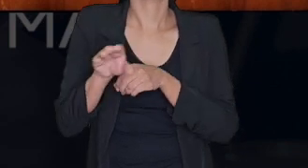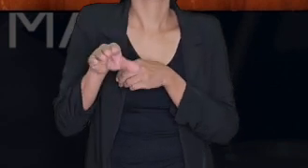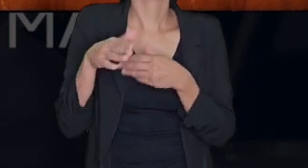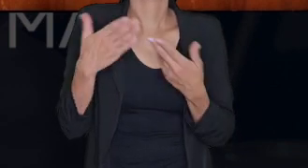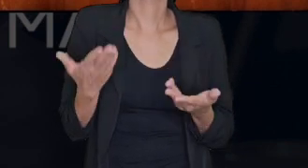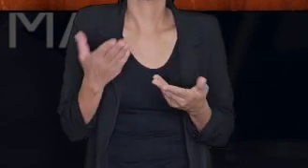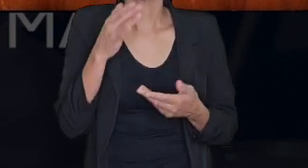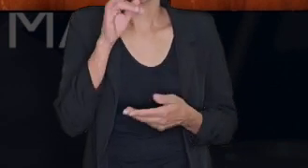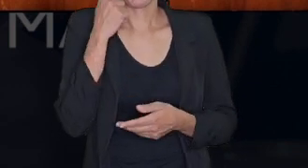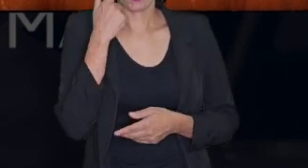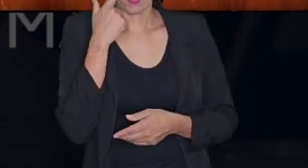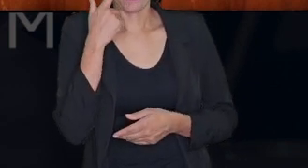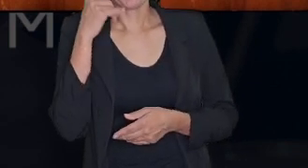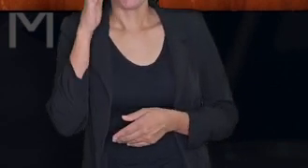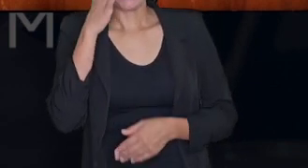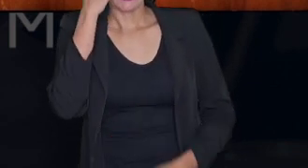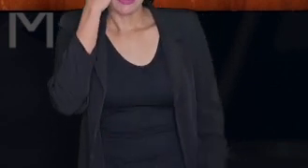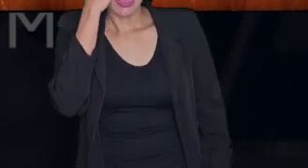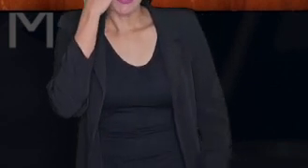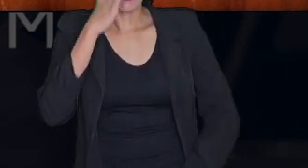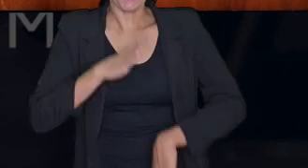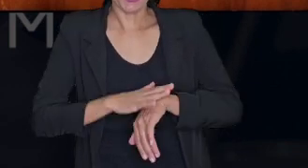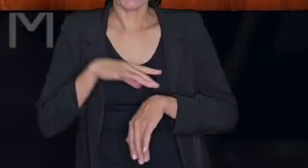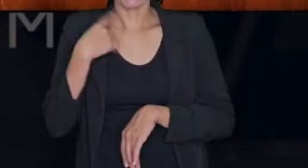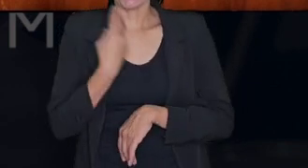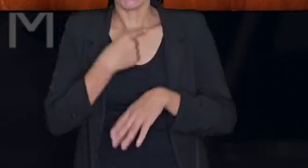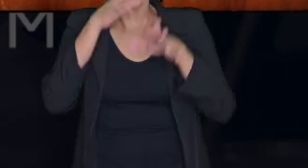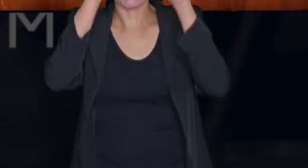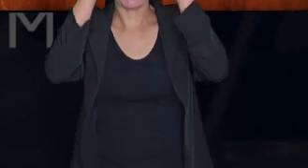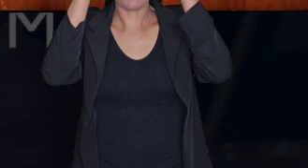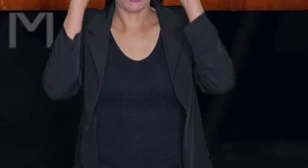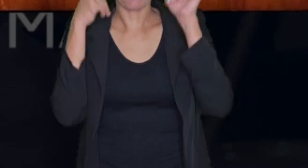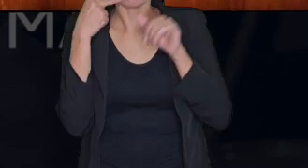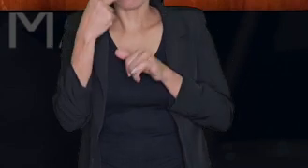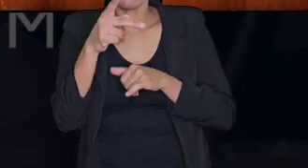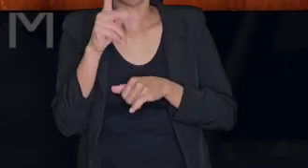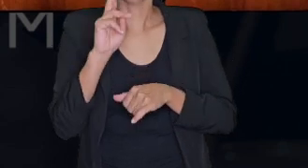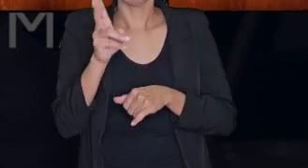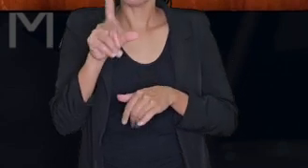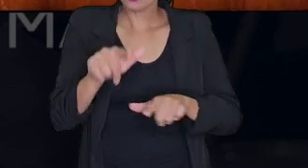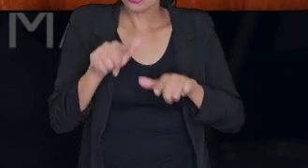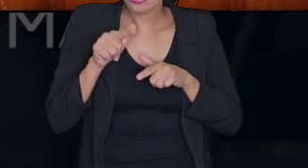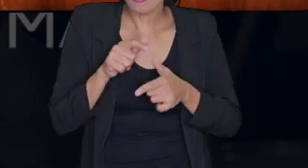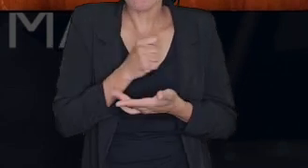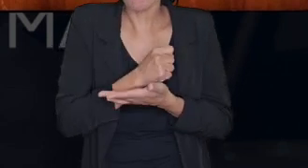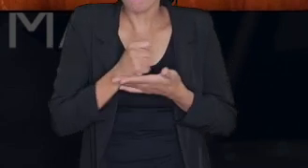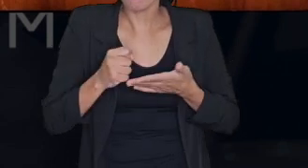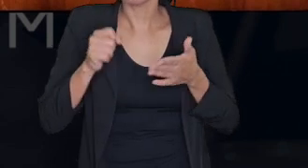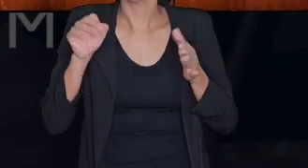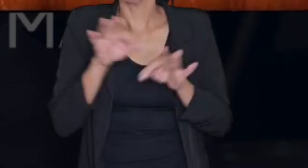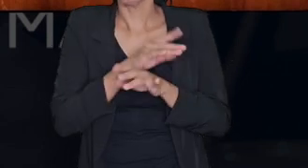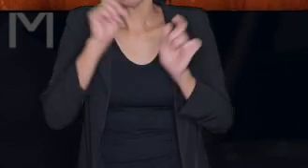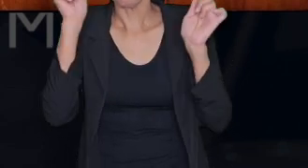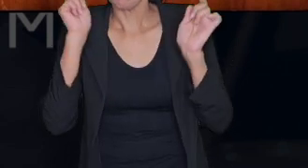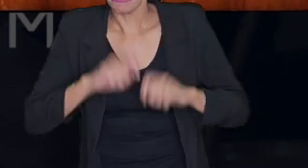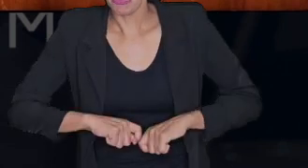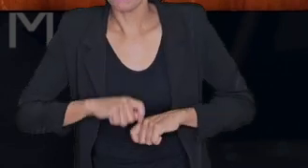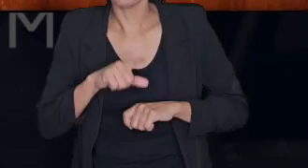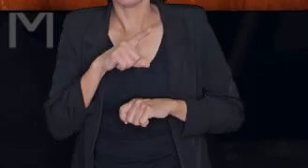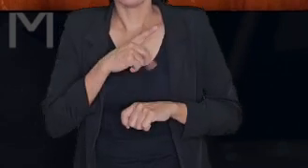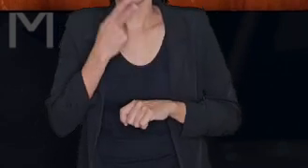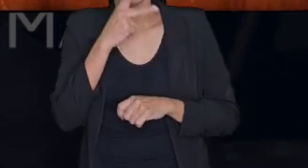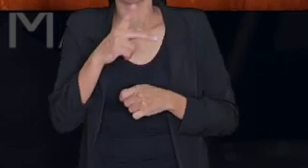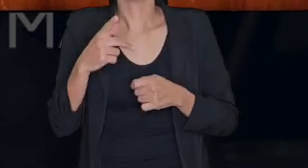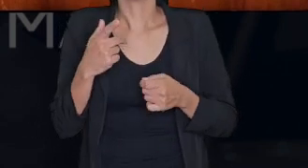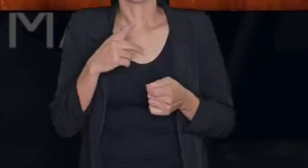Agora, qual foi a ideia que eu passei para a colega, para a amiga? Seguinte, sabe quando o nosso tribunal diz que, mesmo com